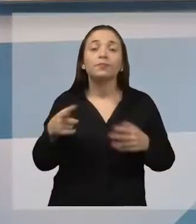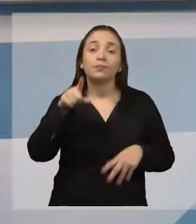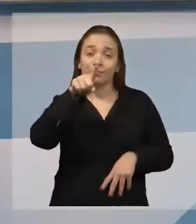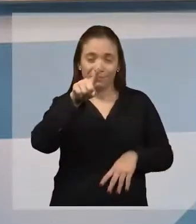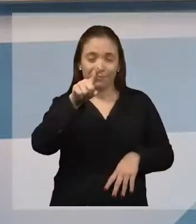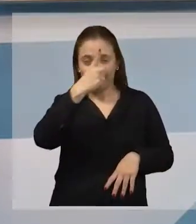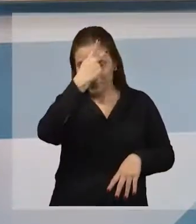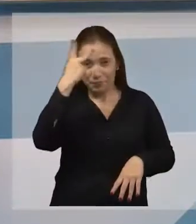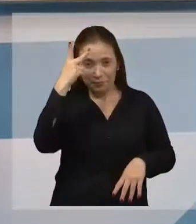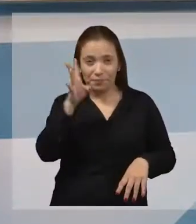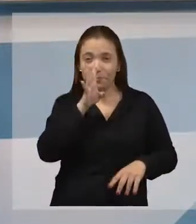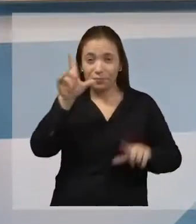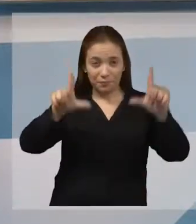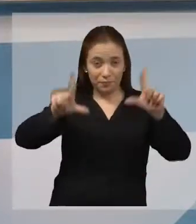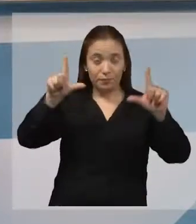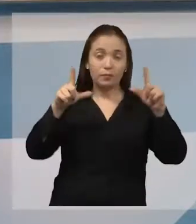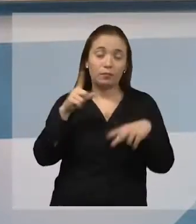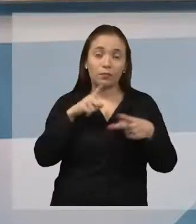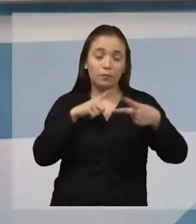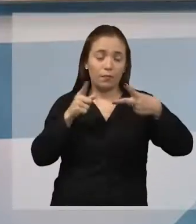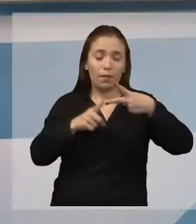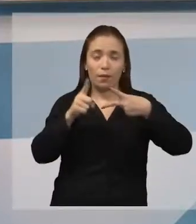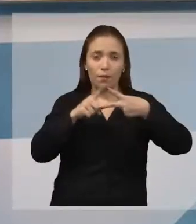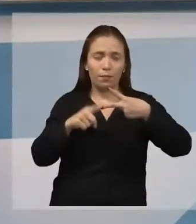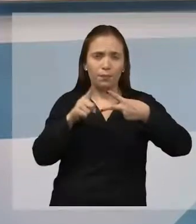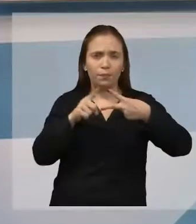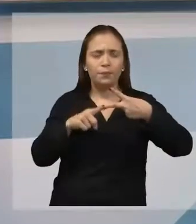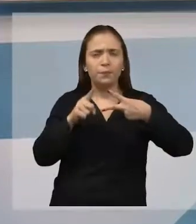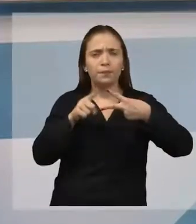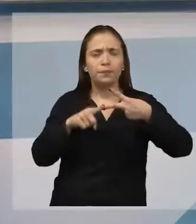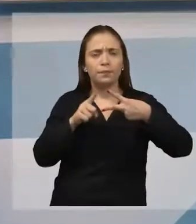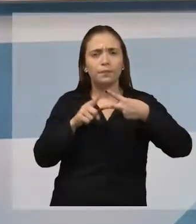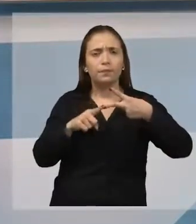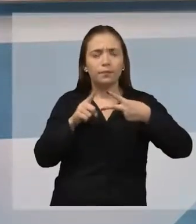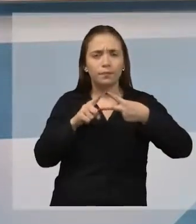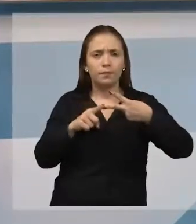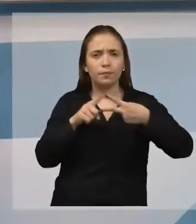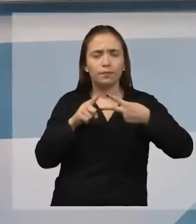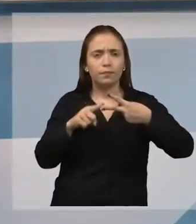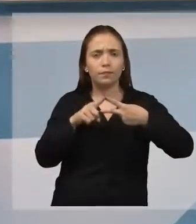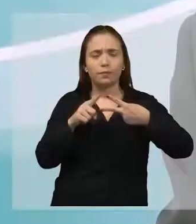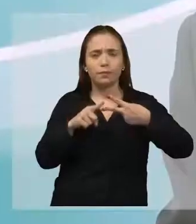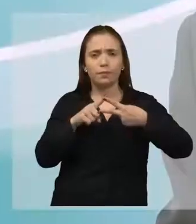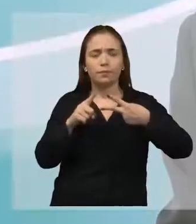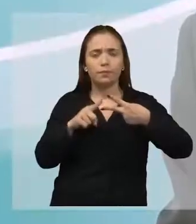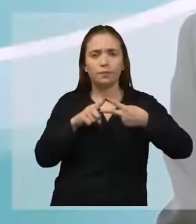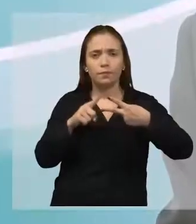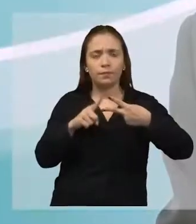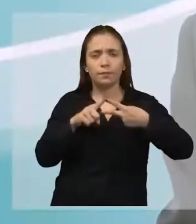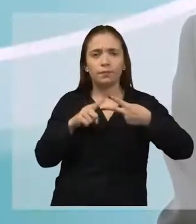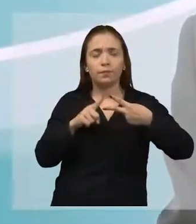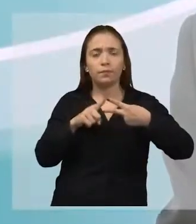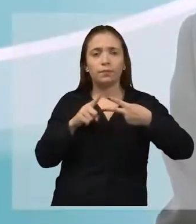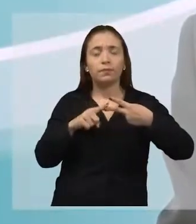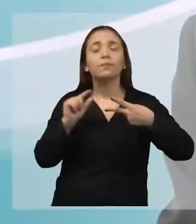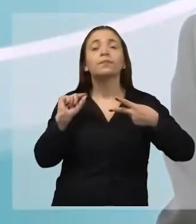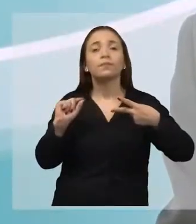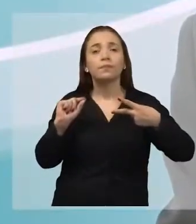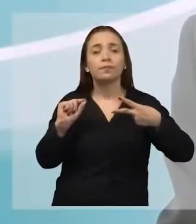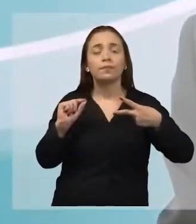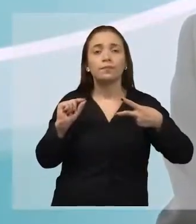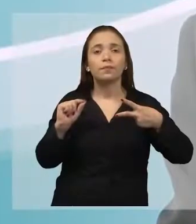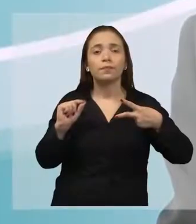assinante mais jovem. O Centrão é um grupo de deputados formado de vários partidos tidos como conservadores, que se